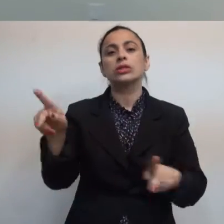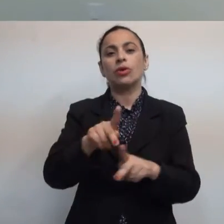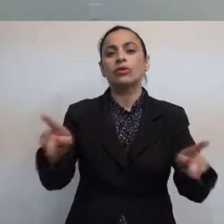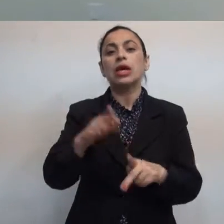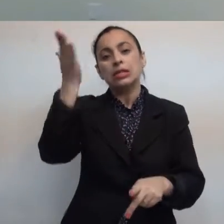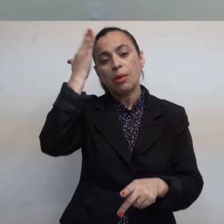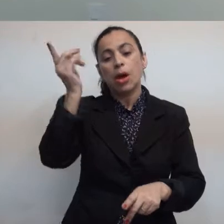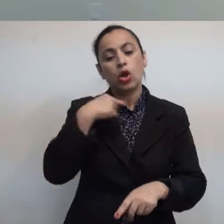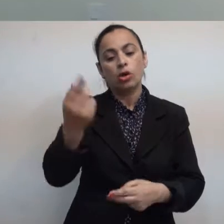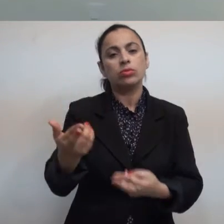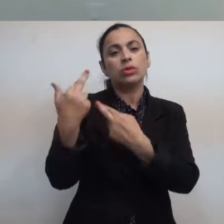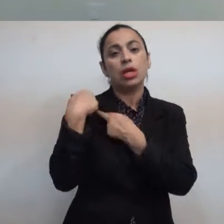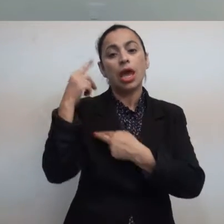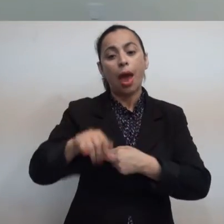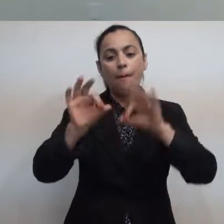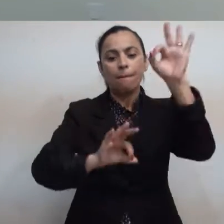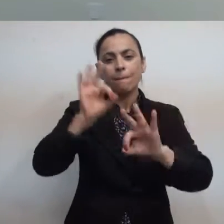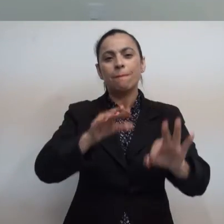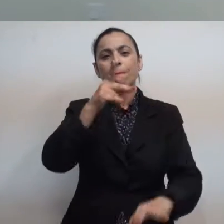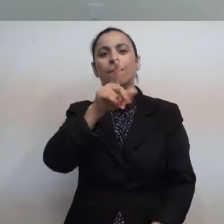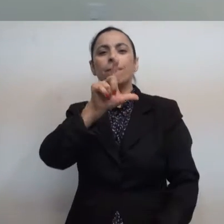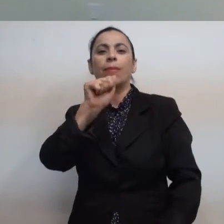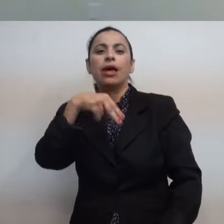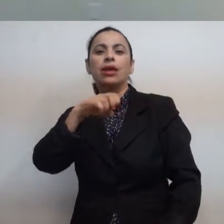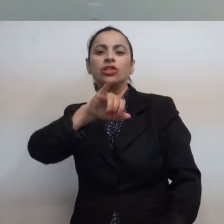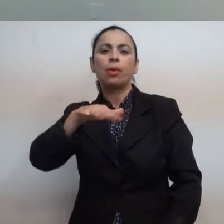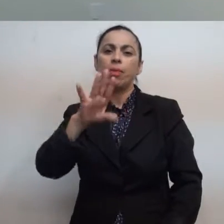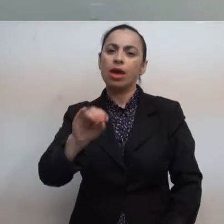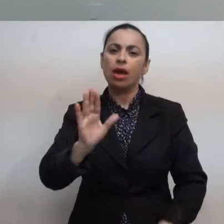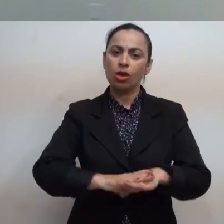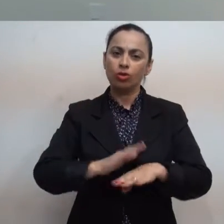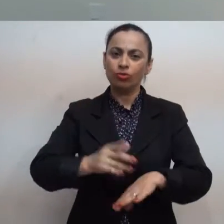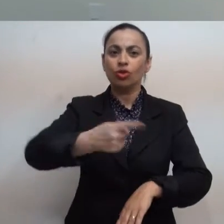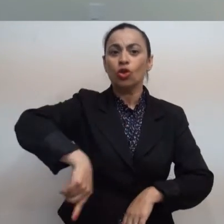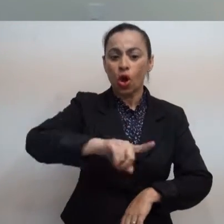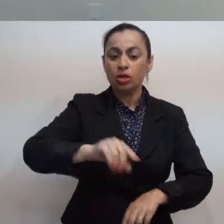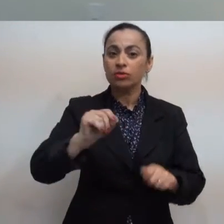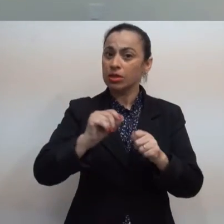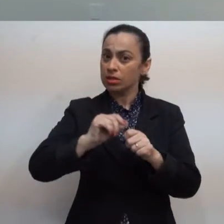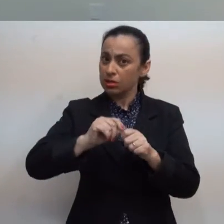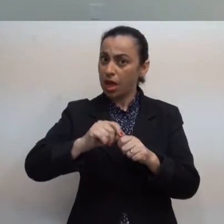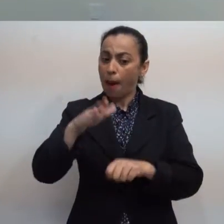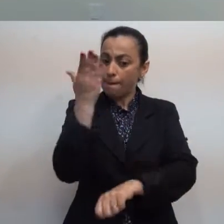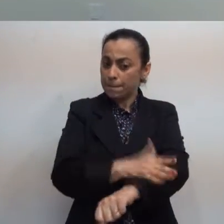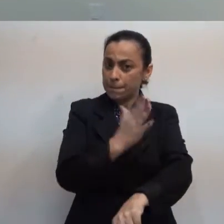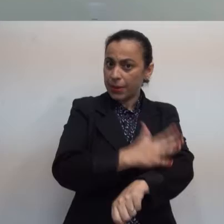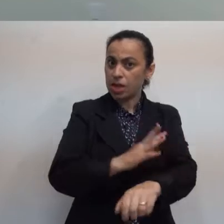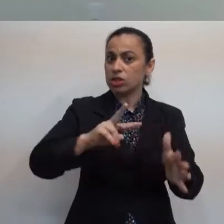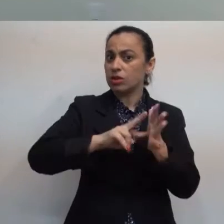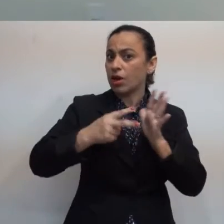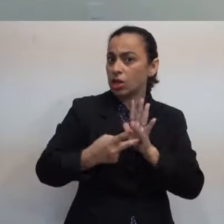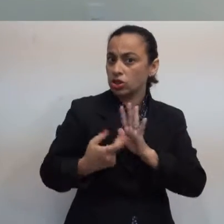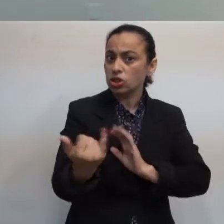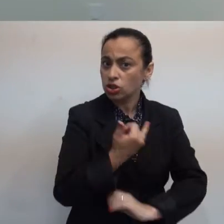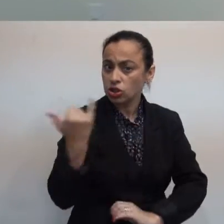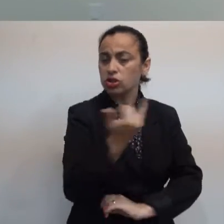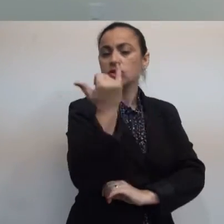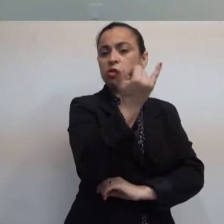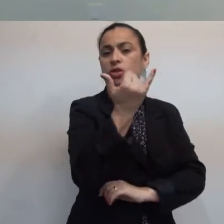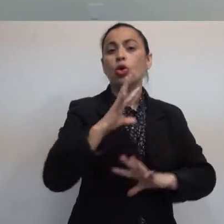docentes, sabemos que é uma das nossas funções, que é o planejamento. Então, para nós fazermos a